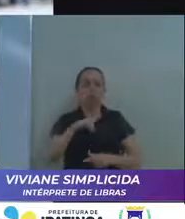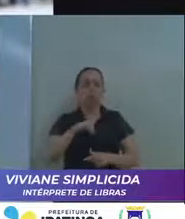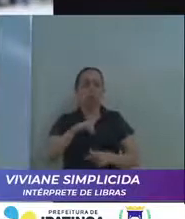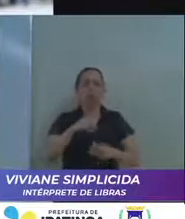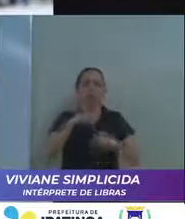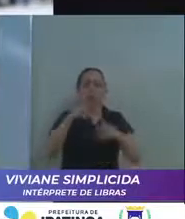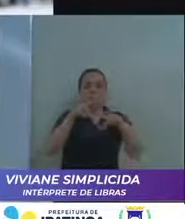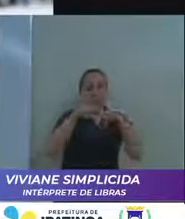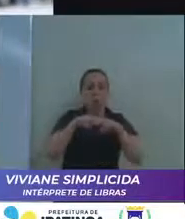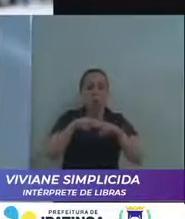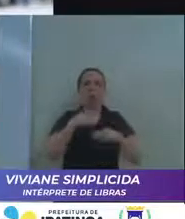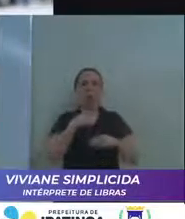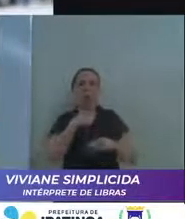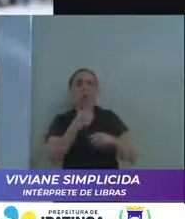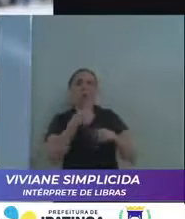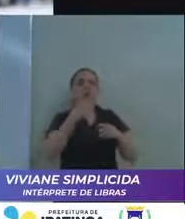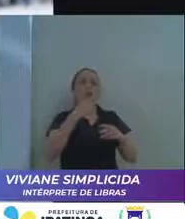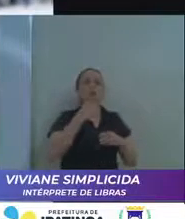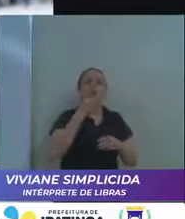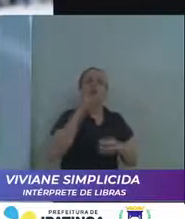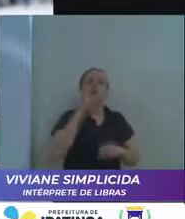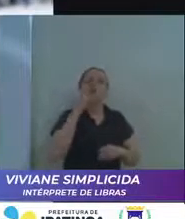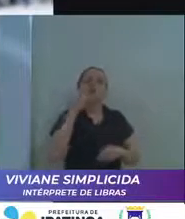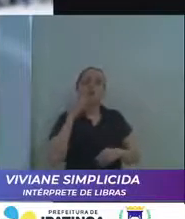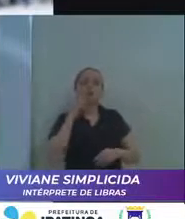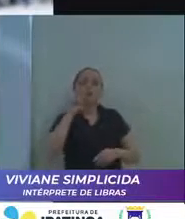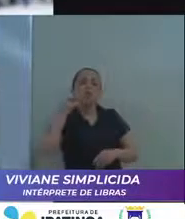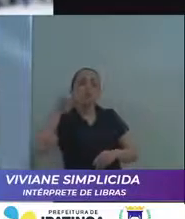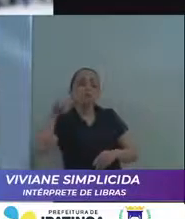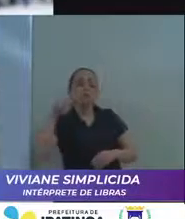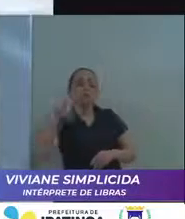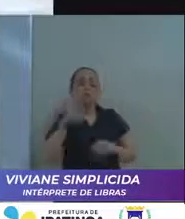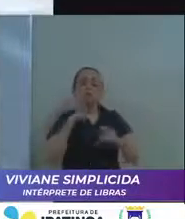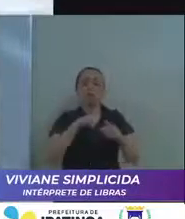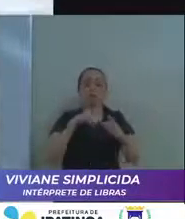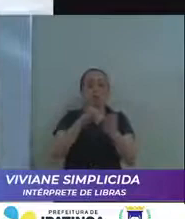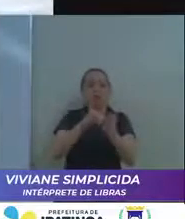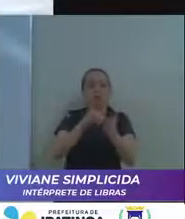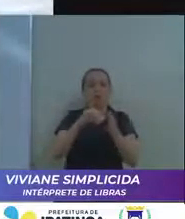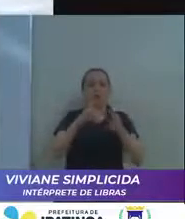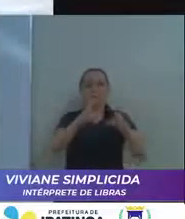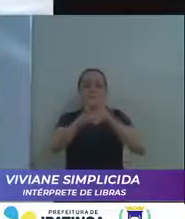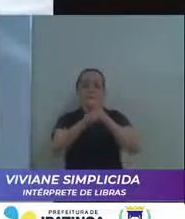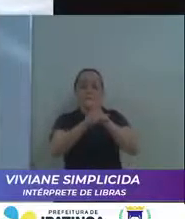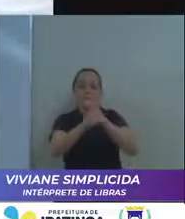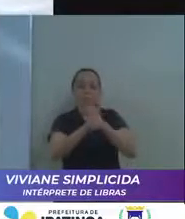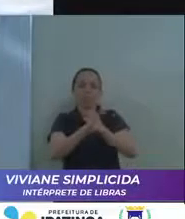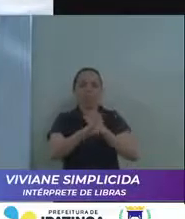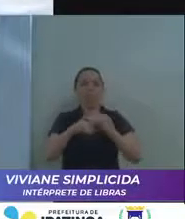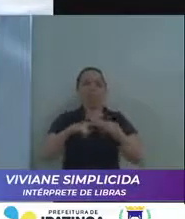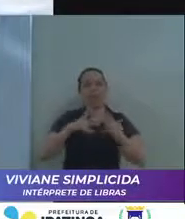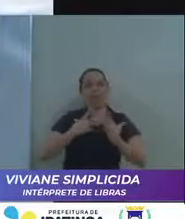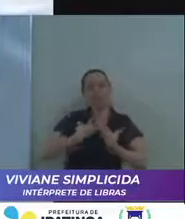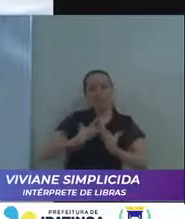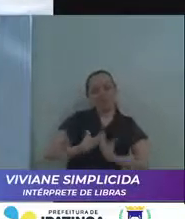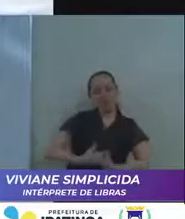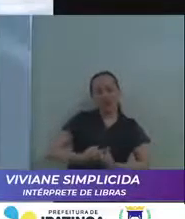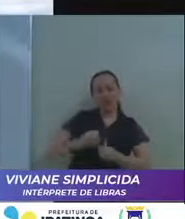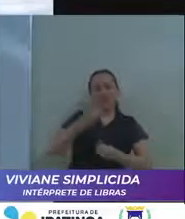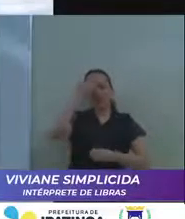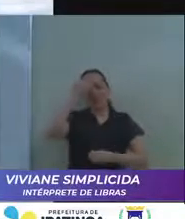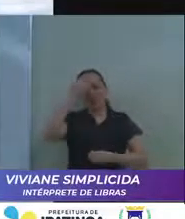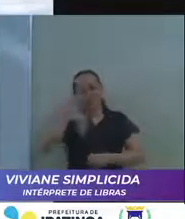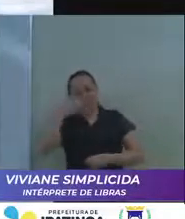som, mas pode interferir na própria habilidade de comunicação, gerando desânimo ou até mesmo